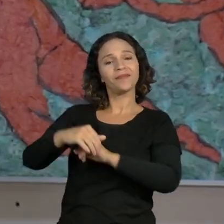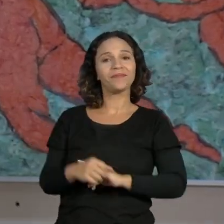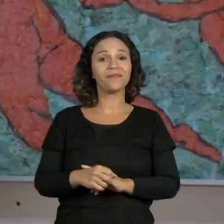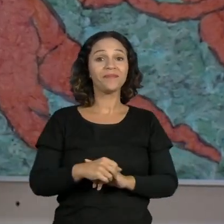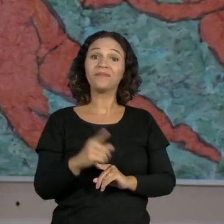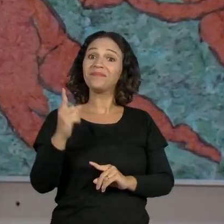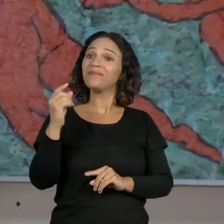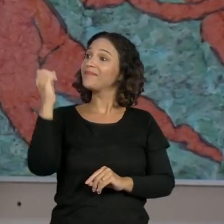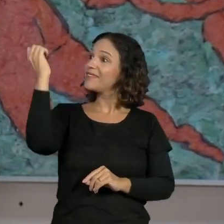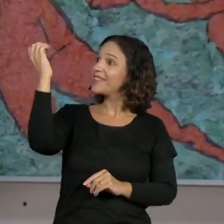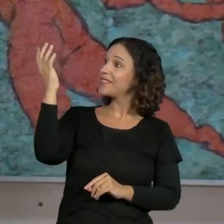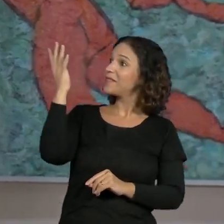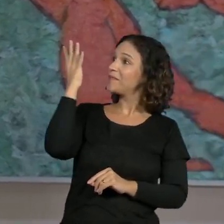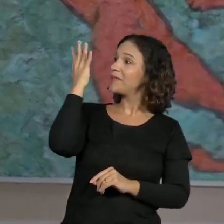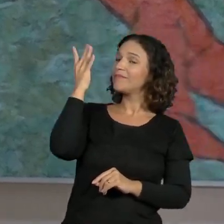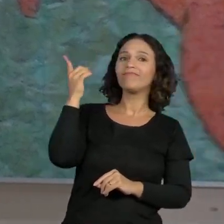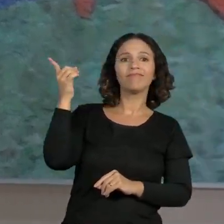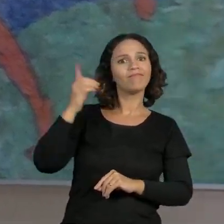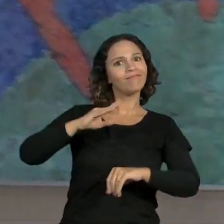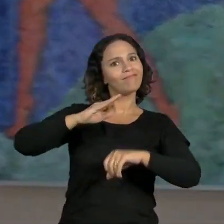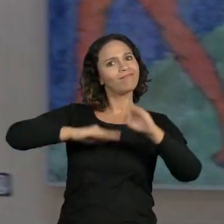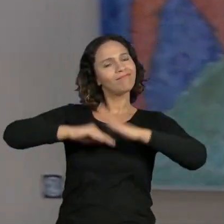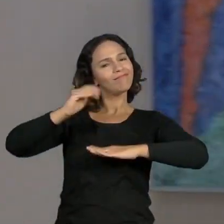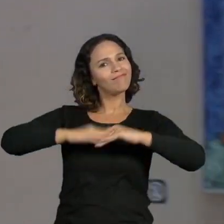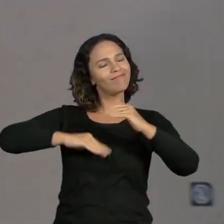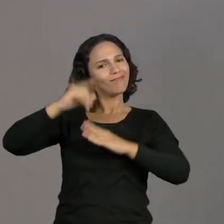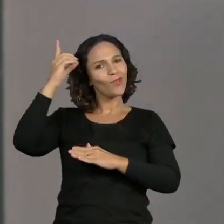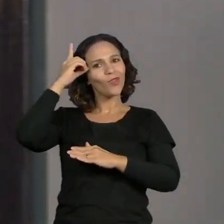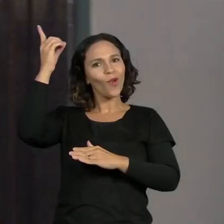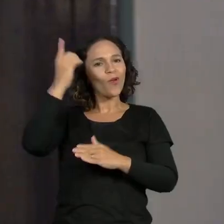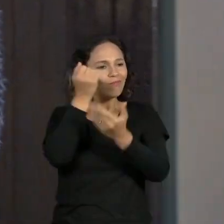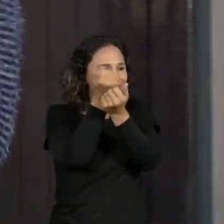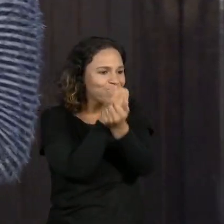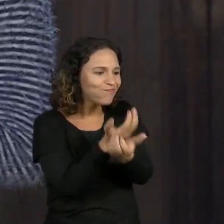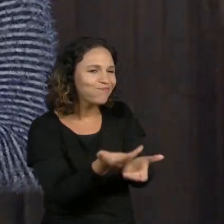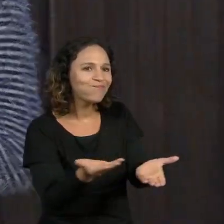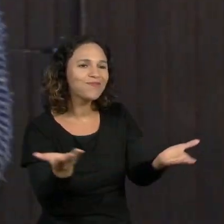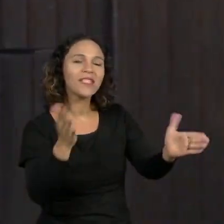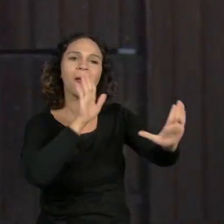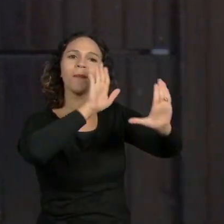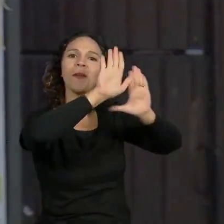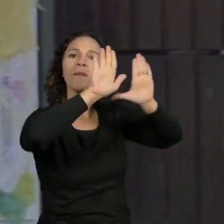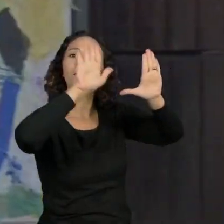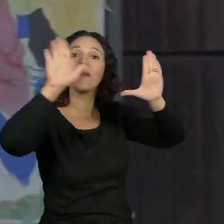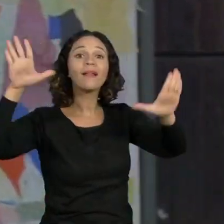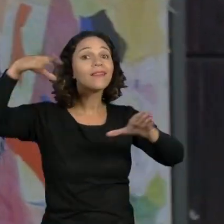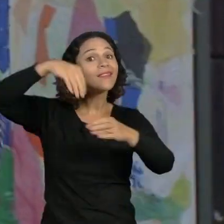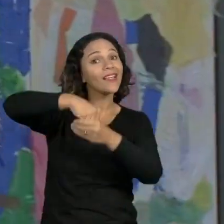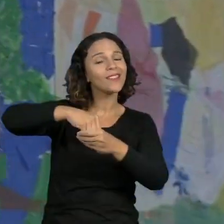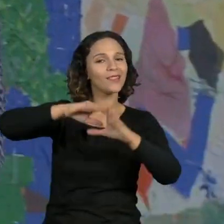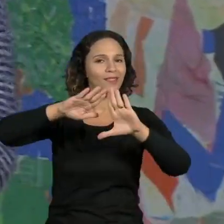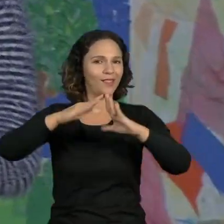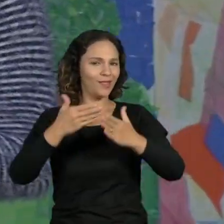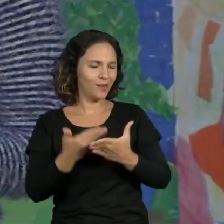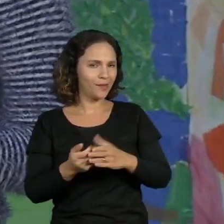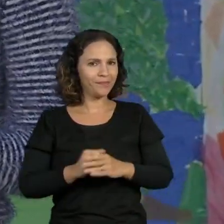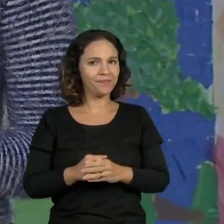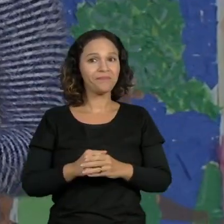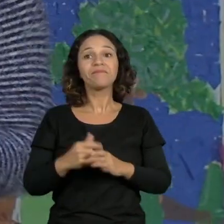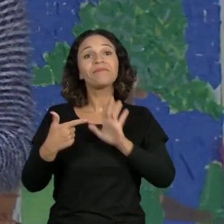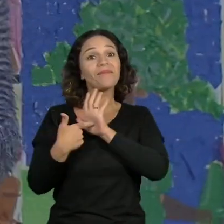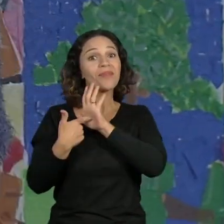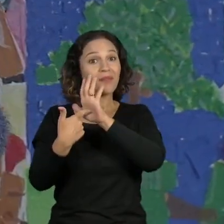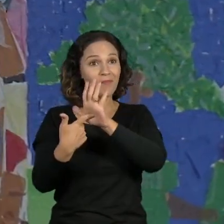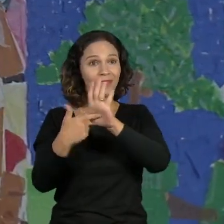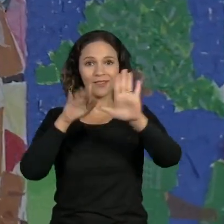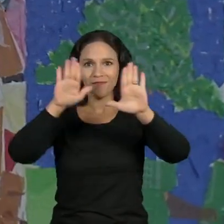dom do artista, compartilhados com as crianças, viram exposição dentro da escola. As obras que saem